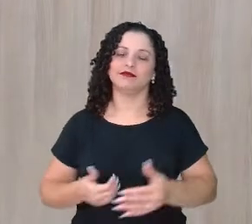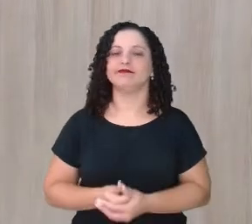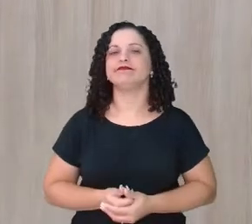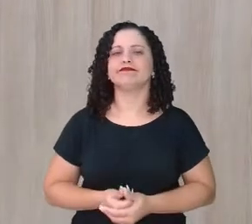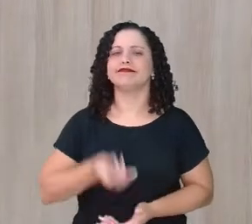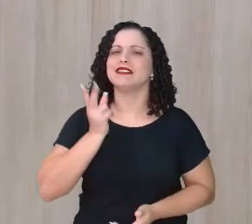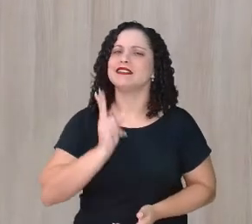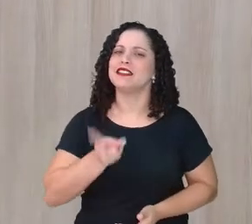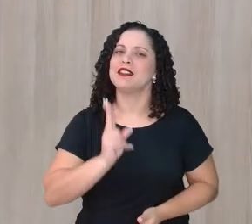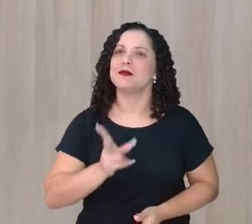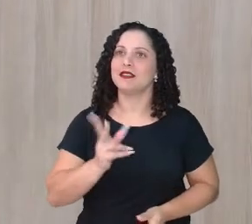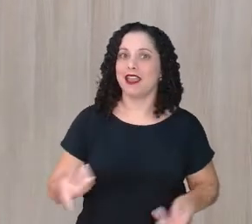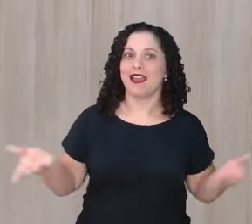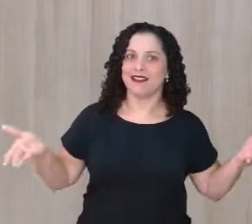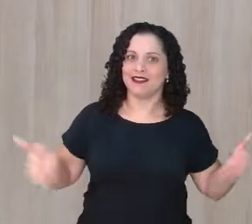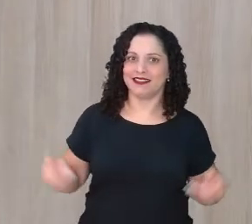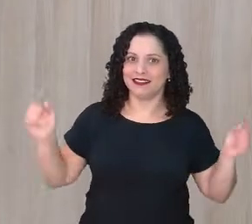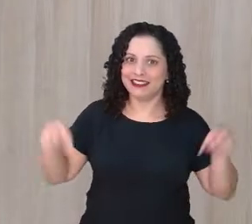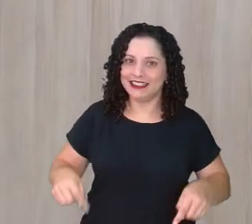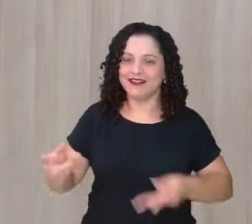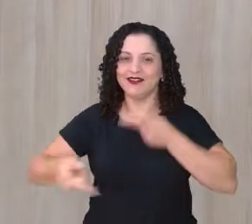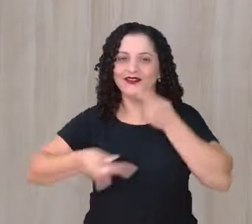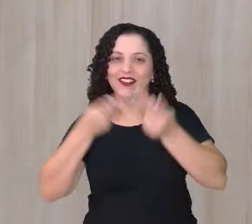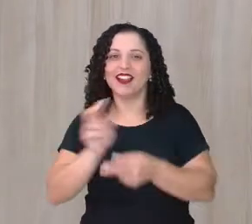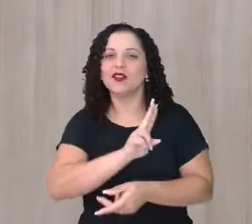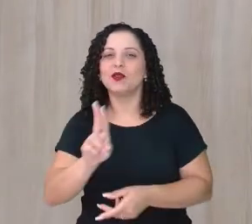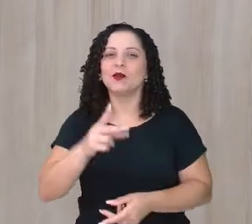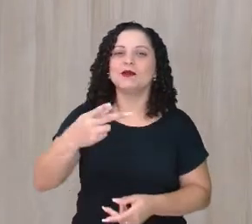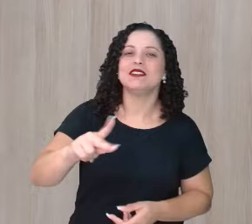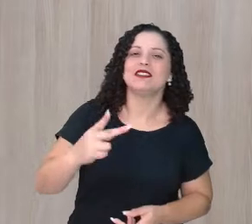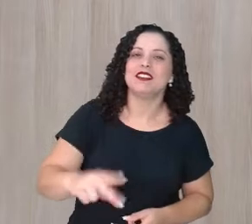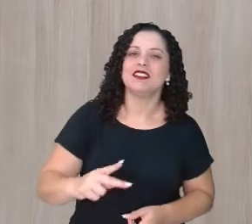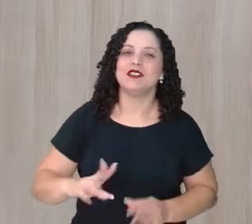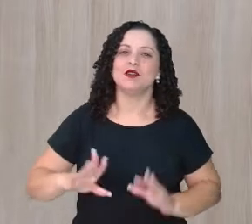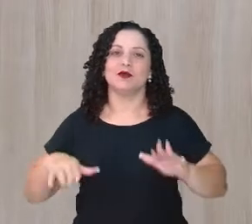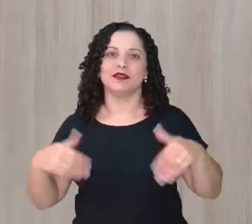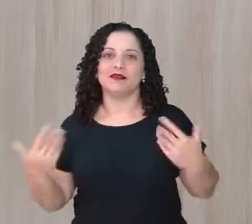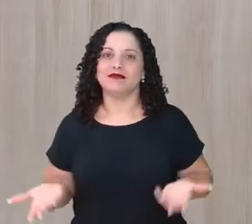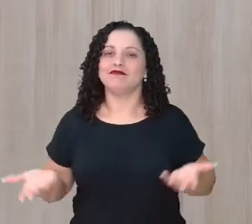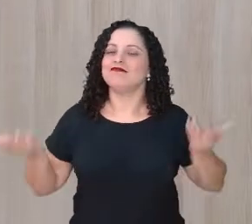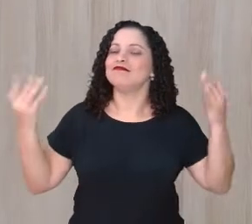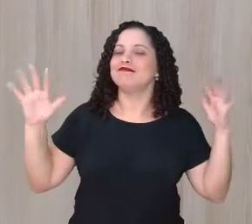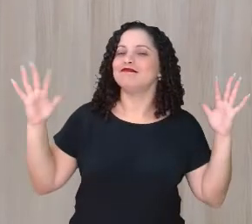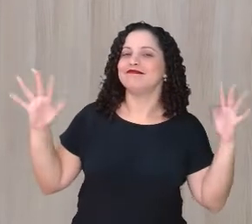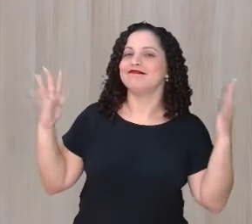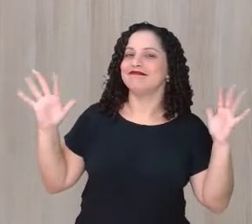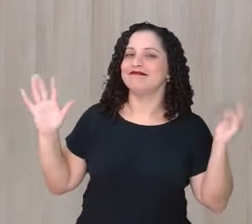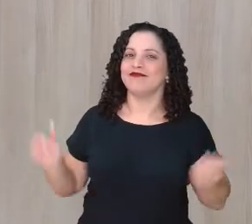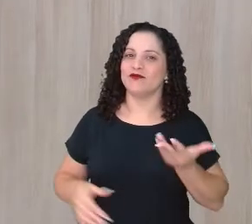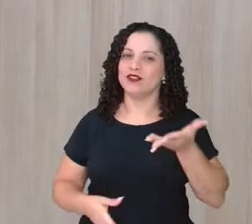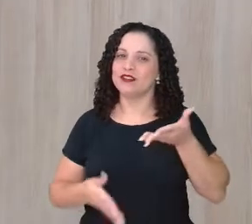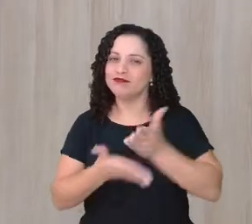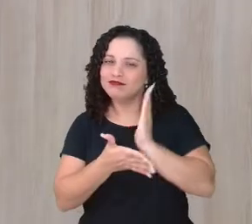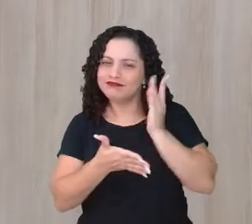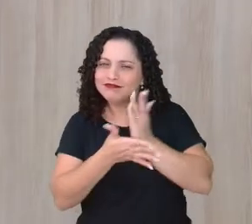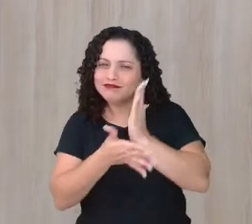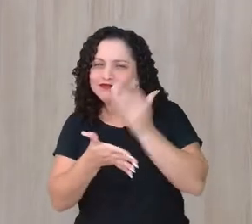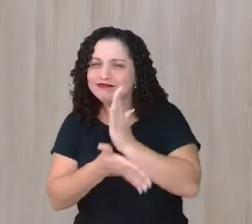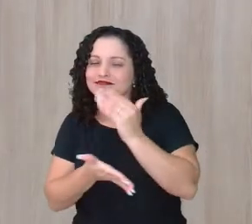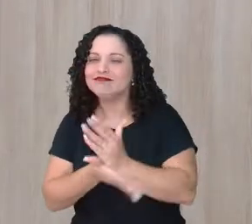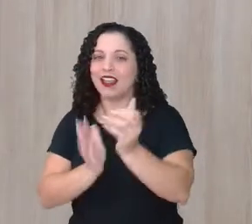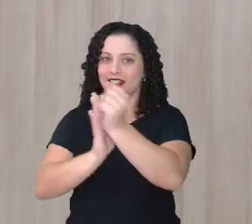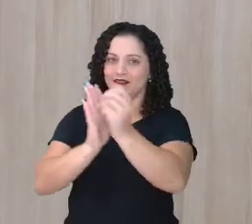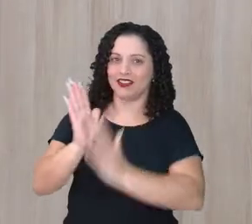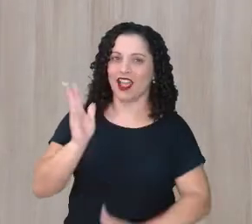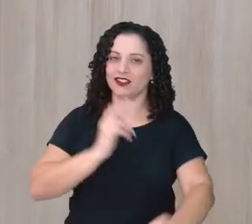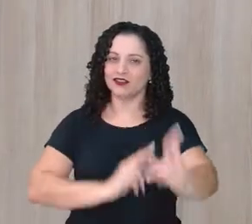dizendo aqui o seu nome, agradecendo sua participação, parabenizando por um acerto em uma das questões. É muito